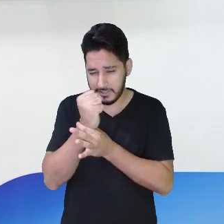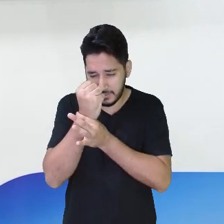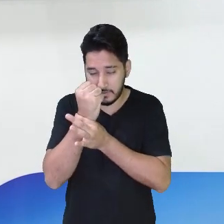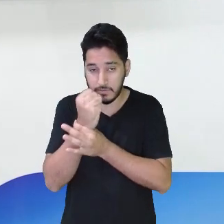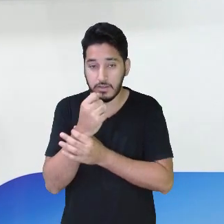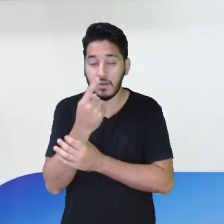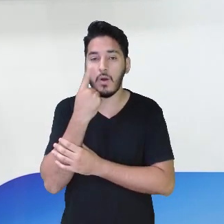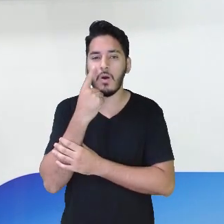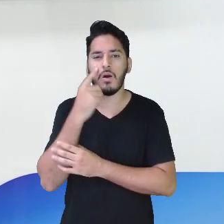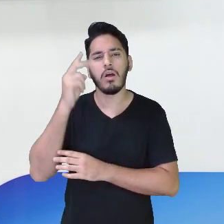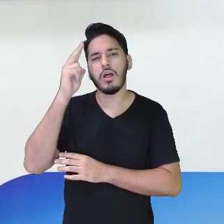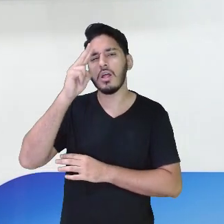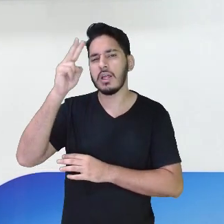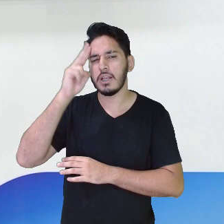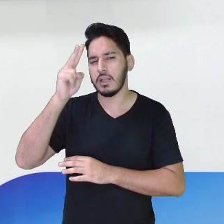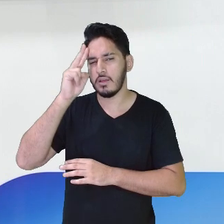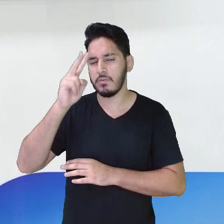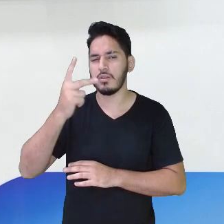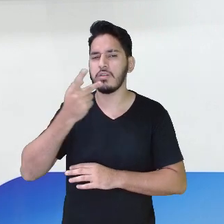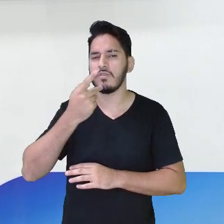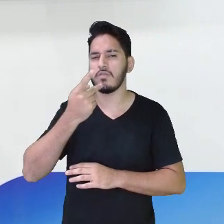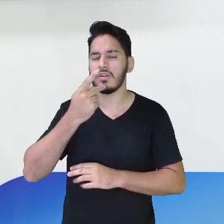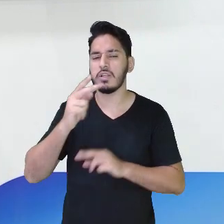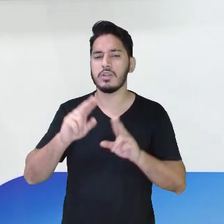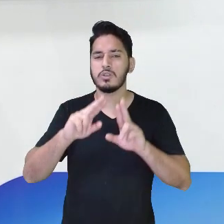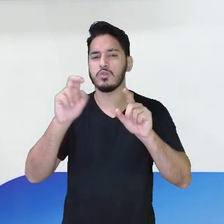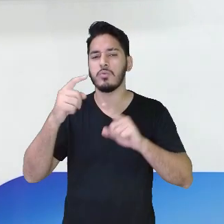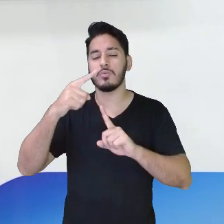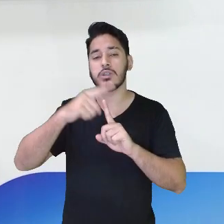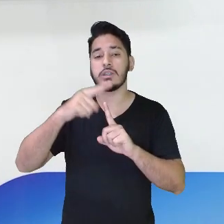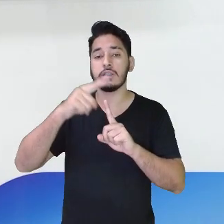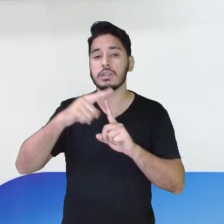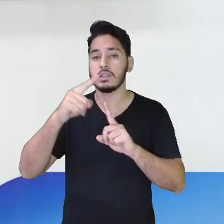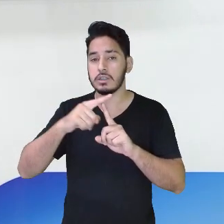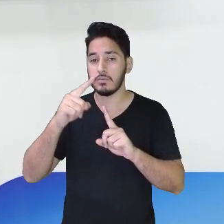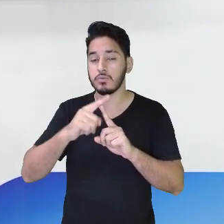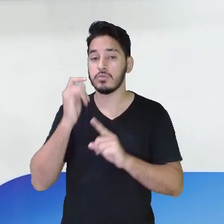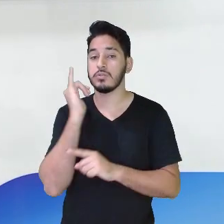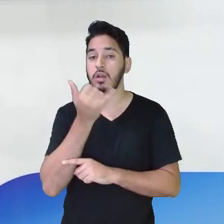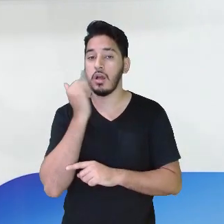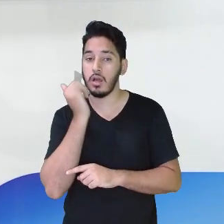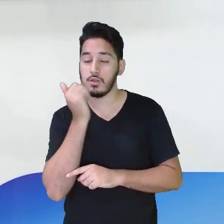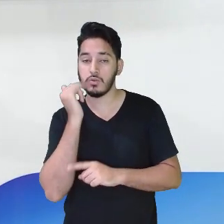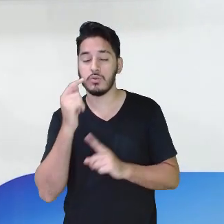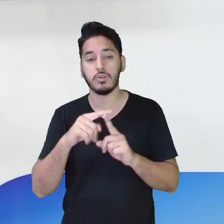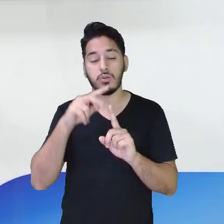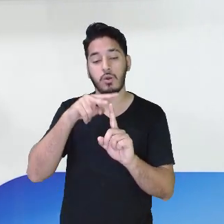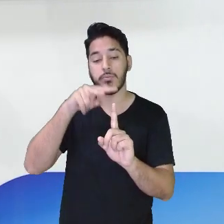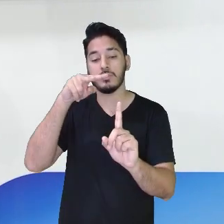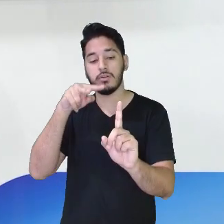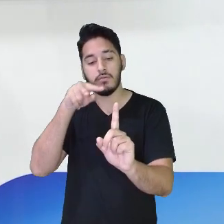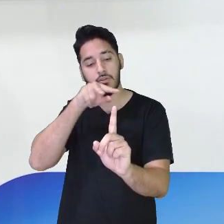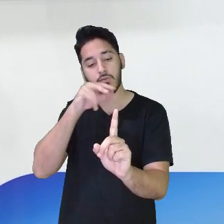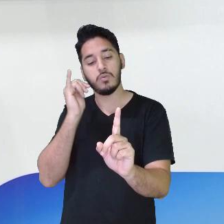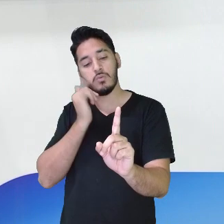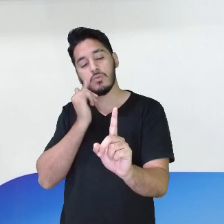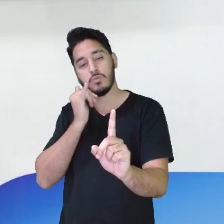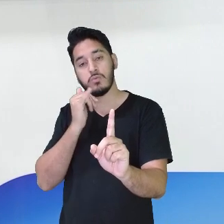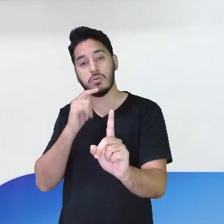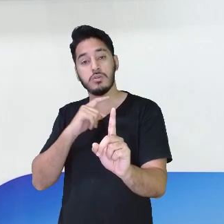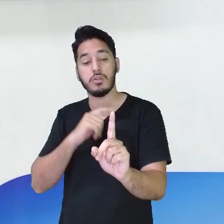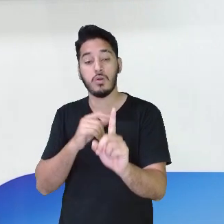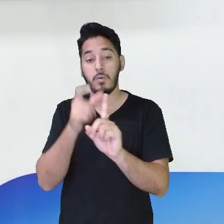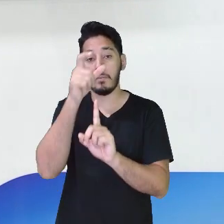final. Lembram-se que trabalhamos aqui os tipos de narrador? Tem o narrador observador, tem o